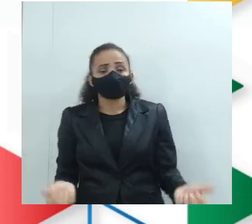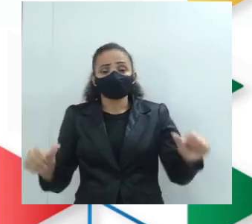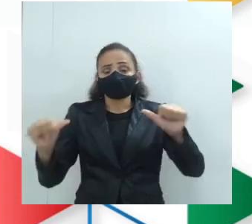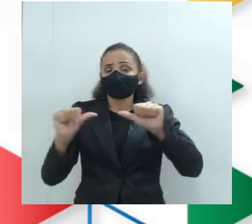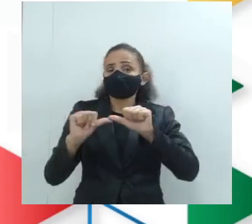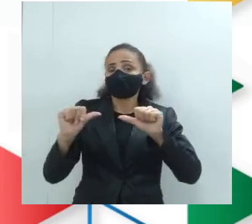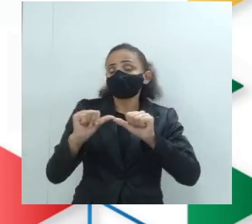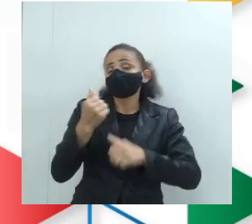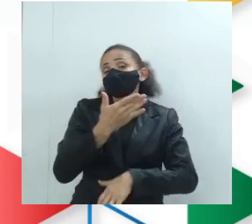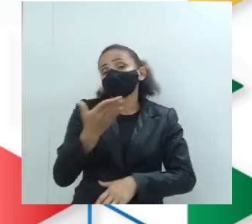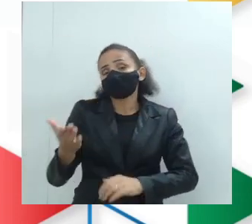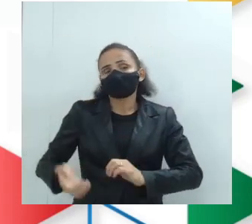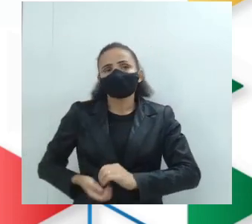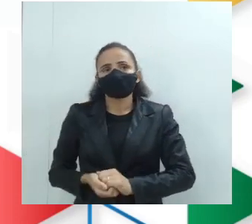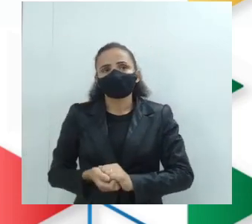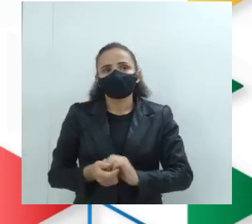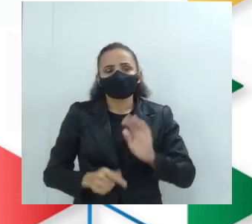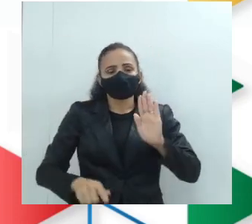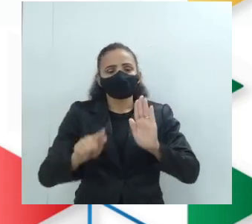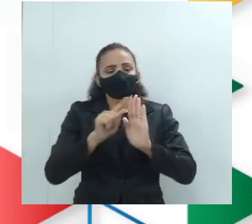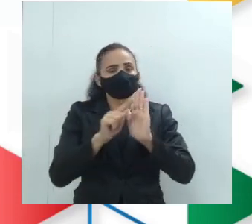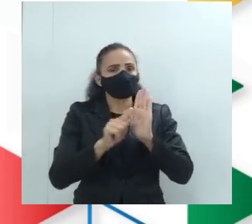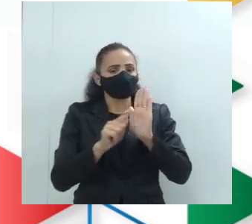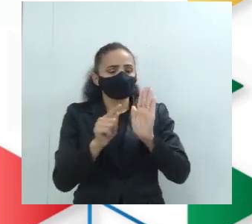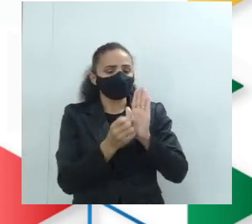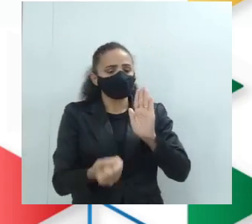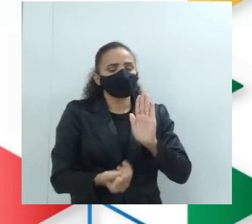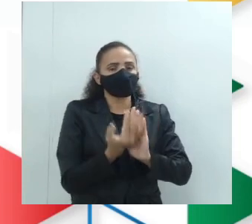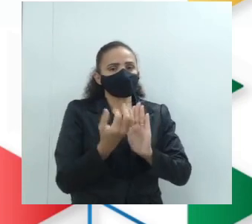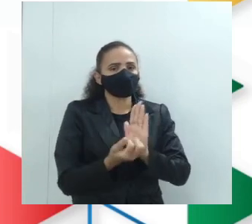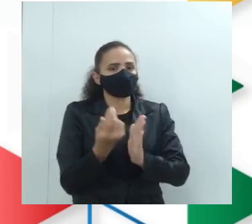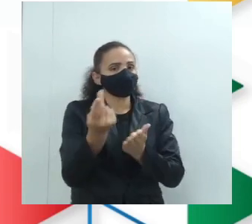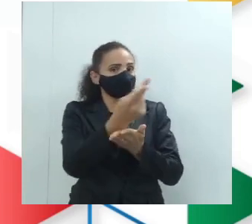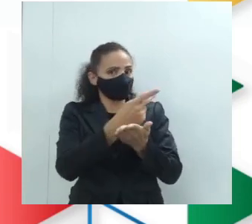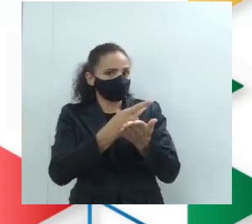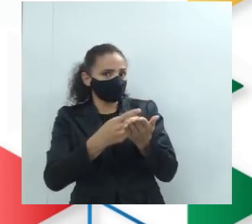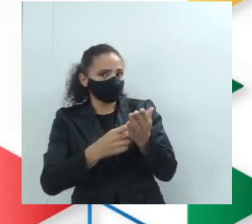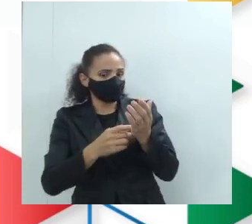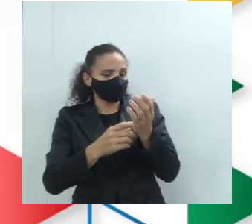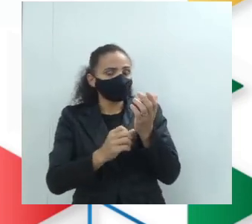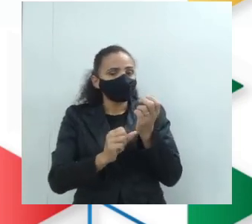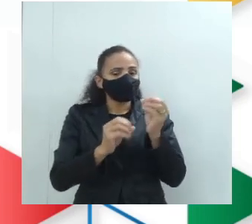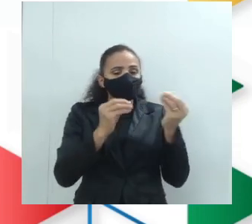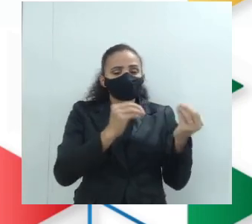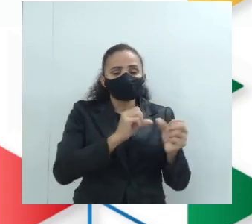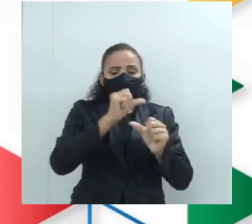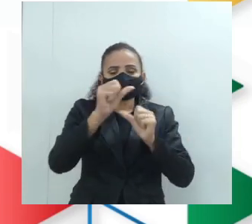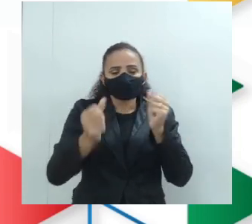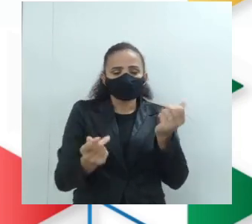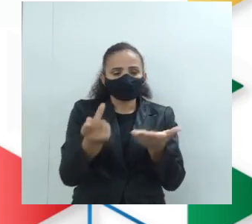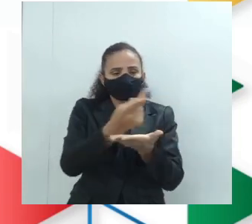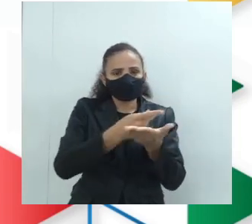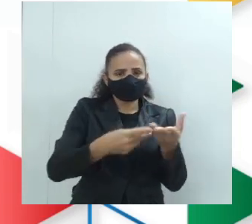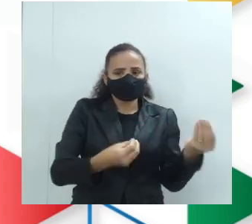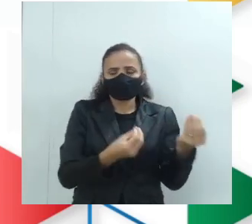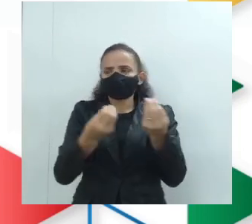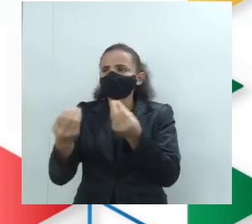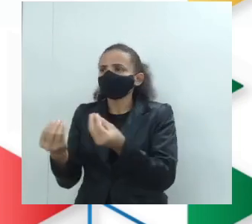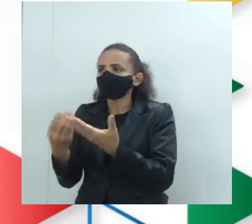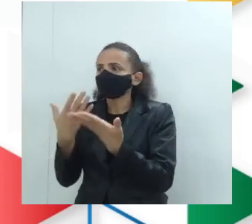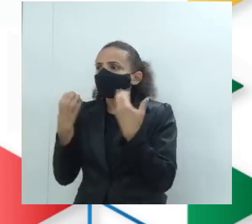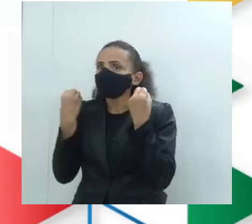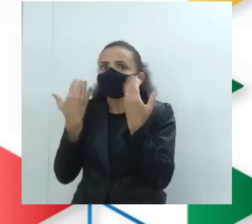simetria, ok? Um programa de edição de imagem possibilita transformar figuras em outras mais